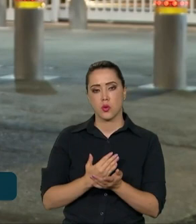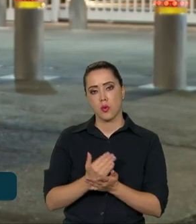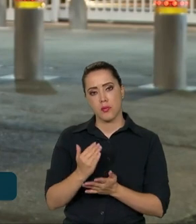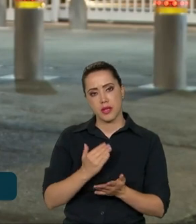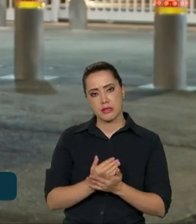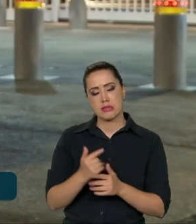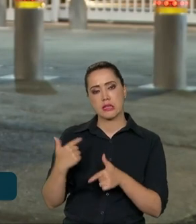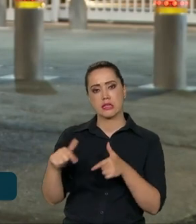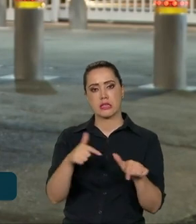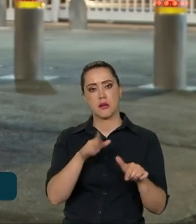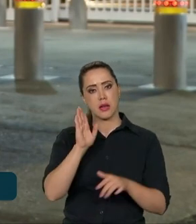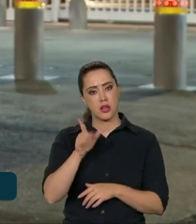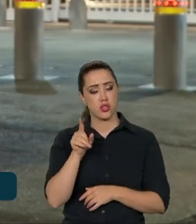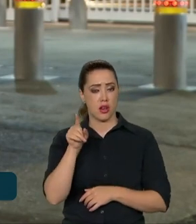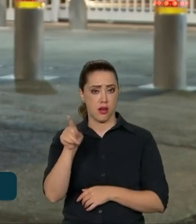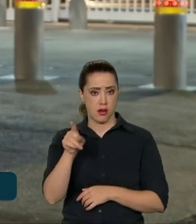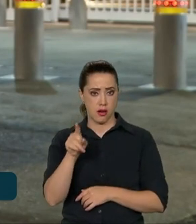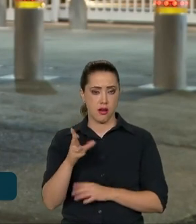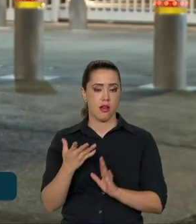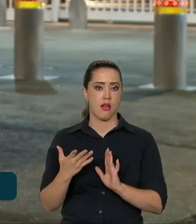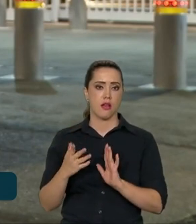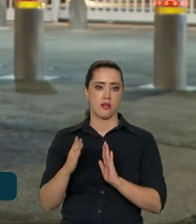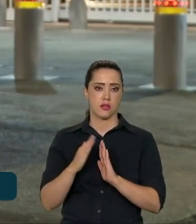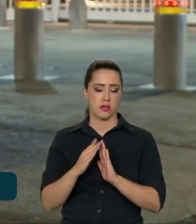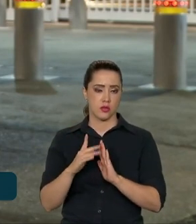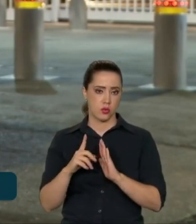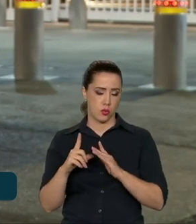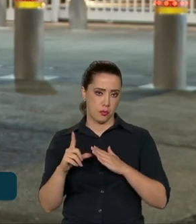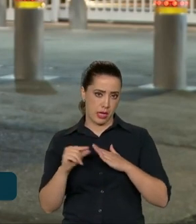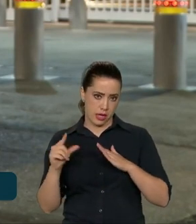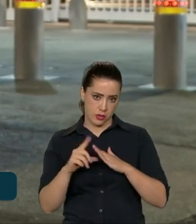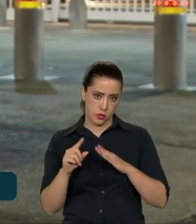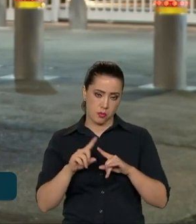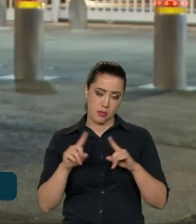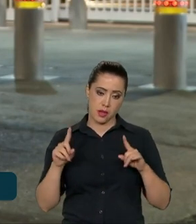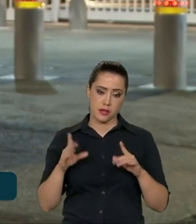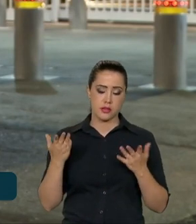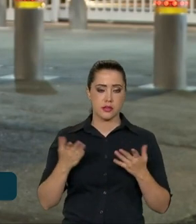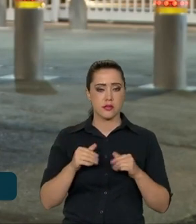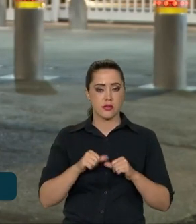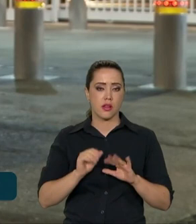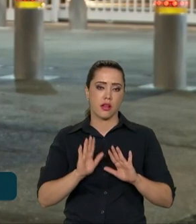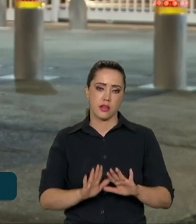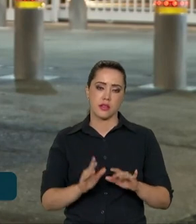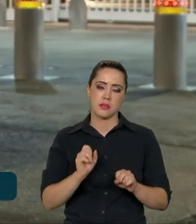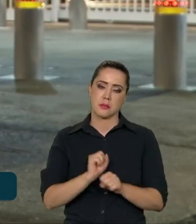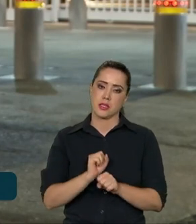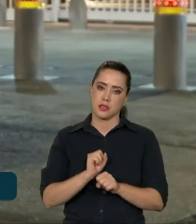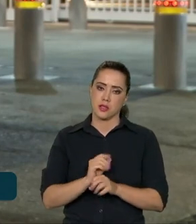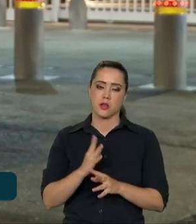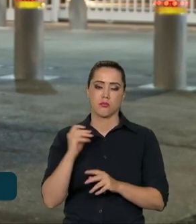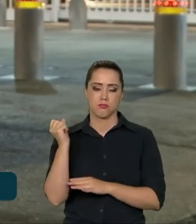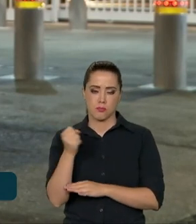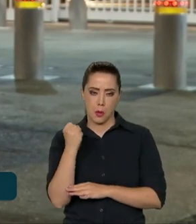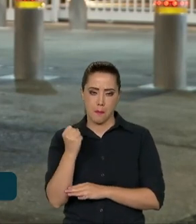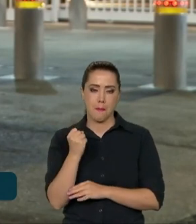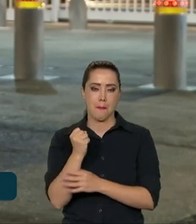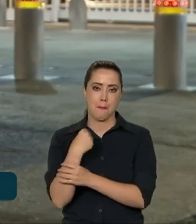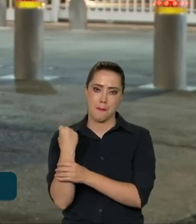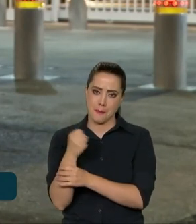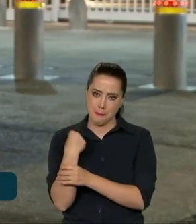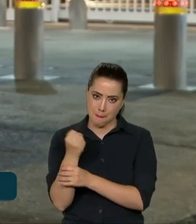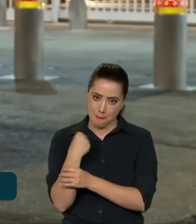a trabalhar já lá do Palácio do Planalto. Mas enquanto isso não acontece, segue aqui mesmo no Palácio da Alvorada.